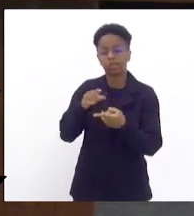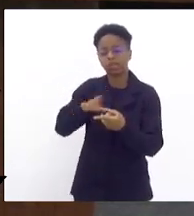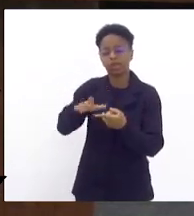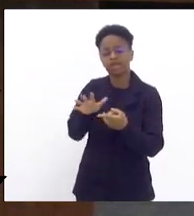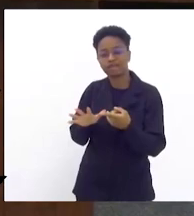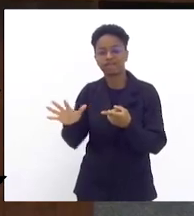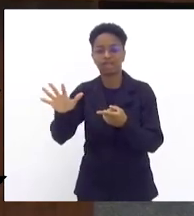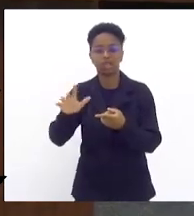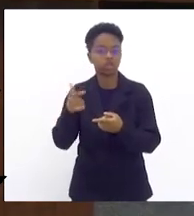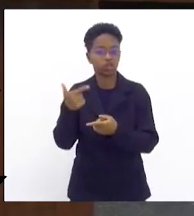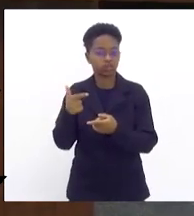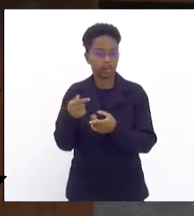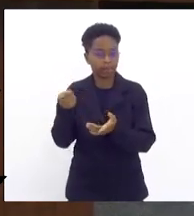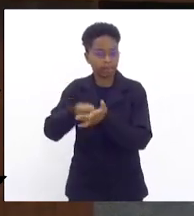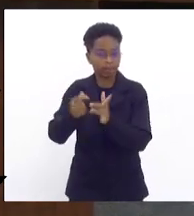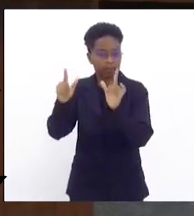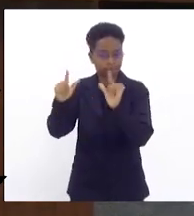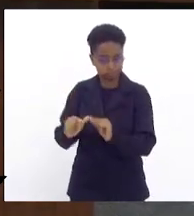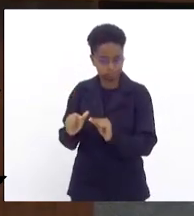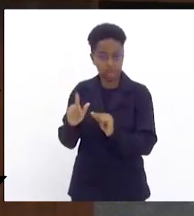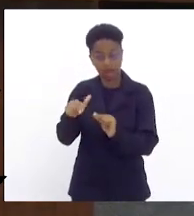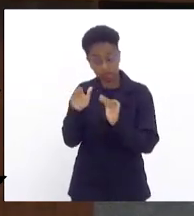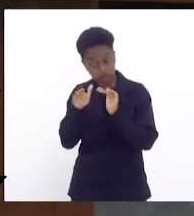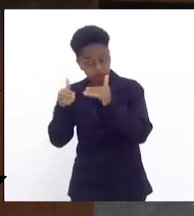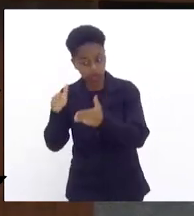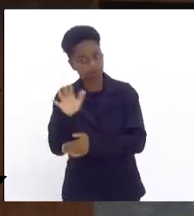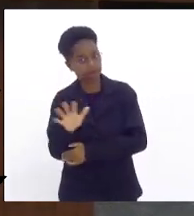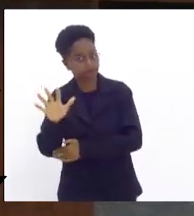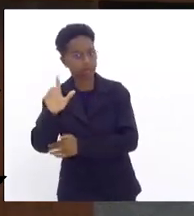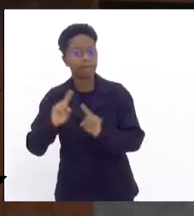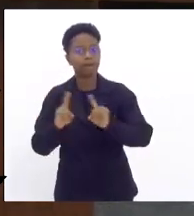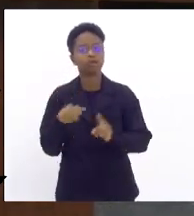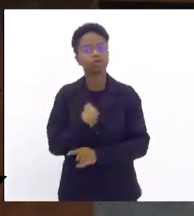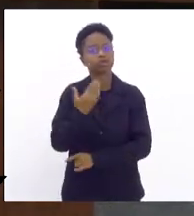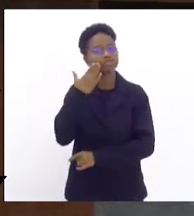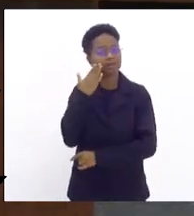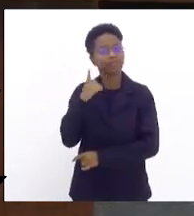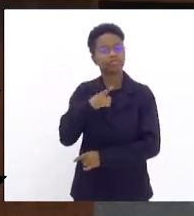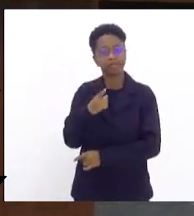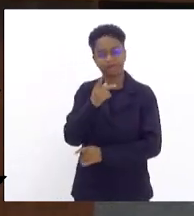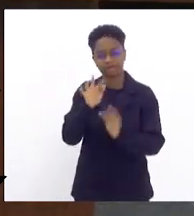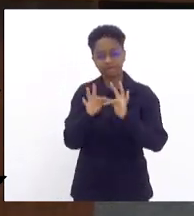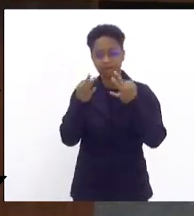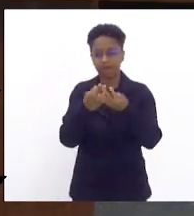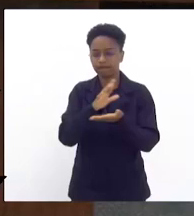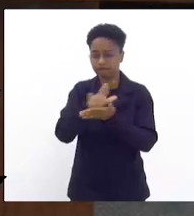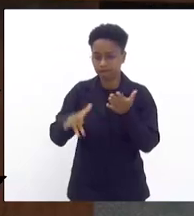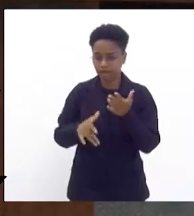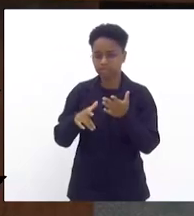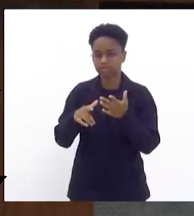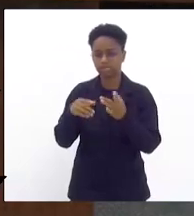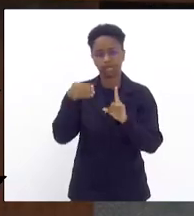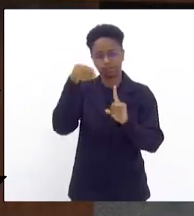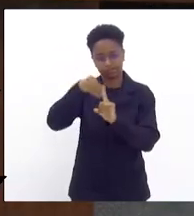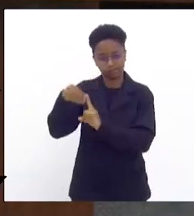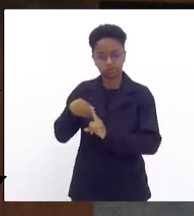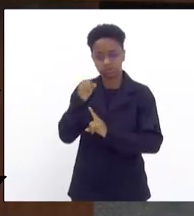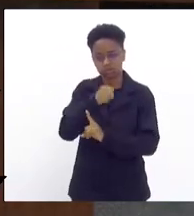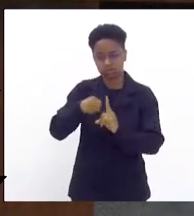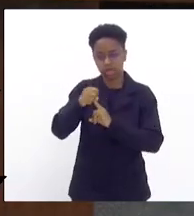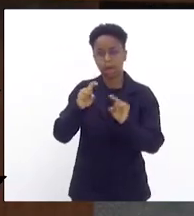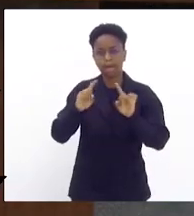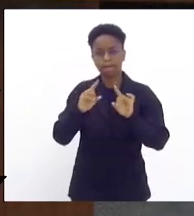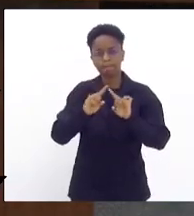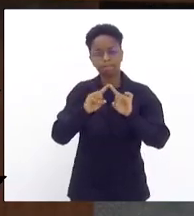social, já que a tarifa social era para favelas. Mas a gente sabe que tem famílias em vulnerabilidade econômica morando em diversas áreas que não são